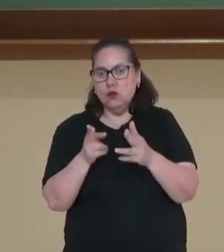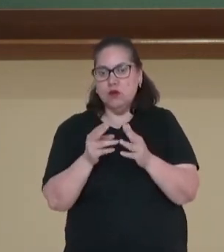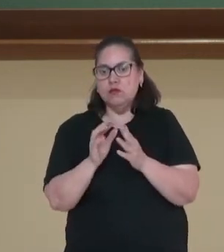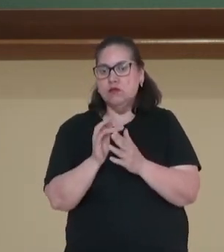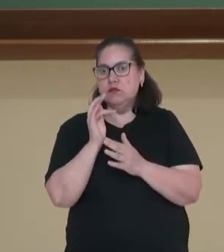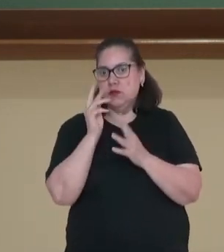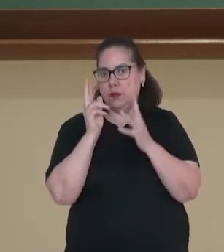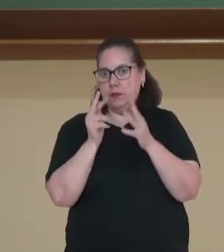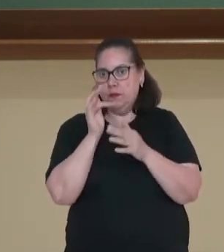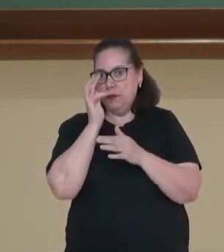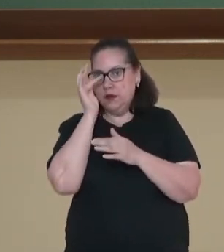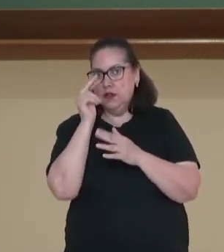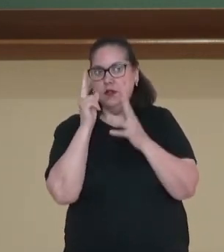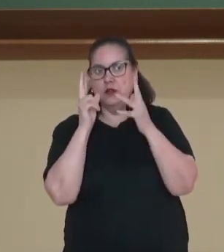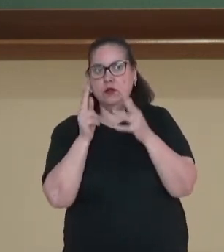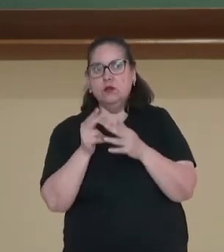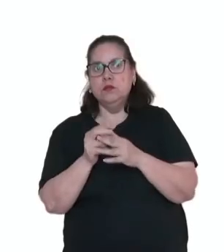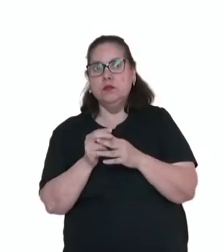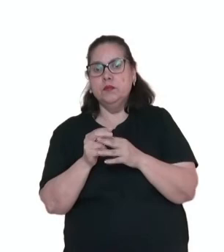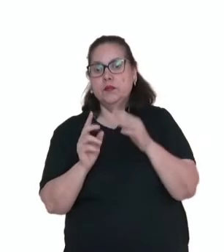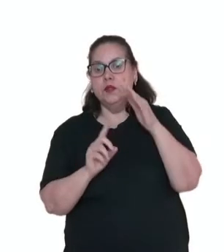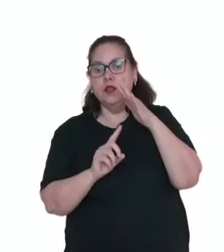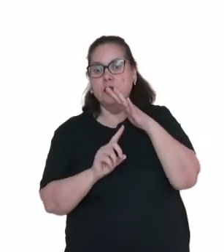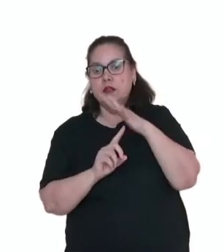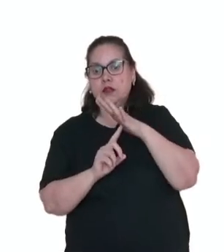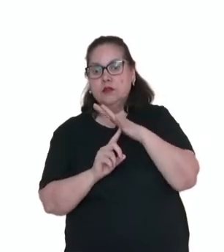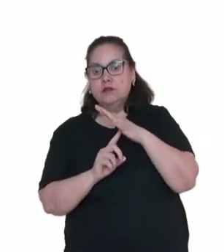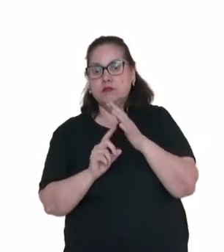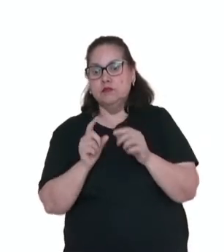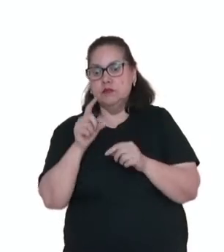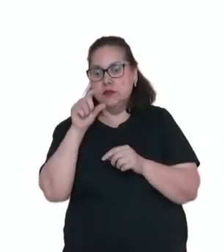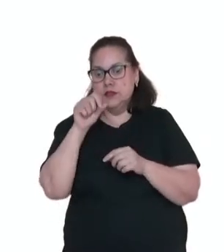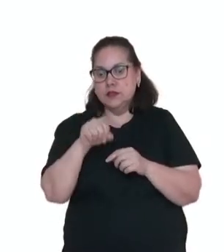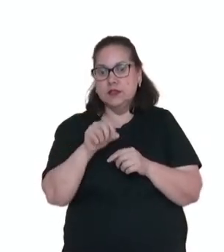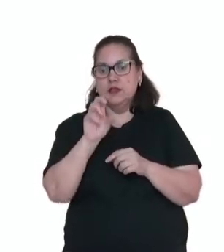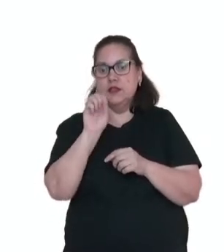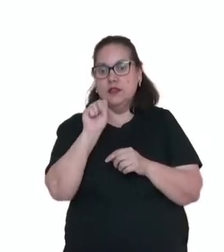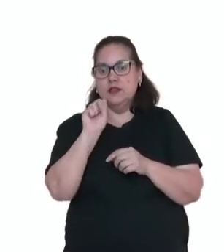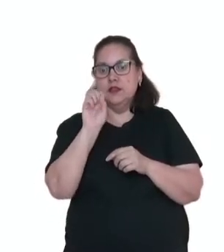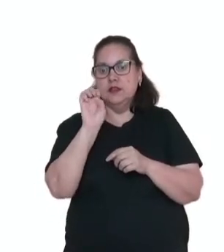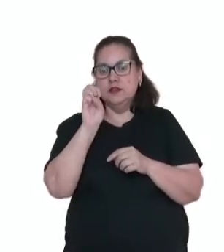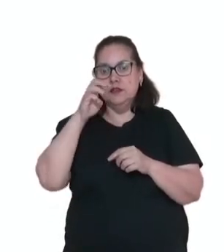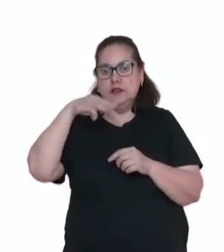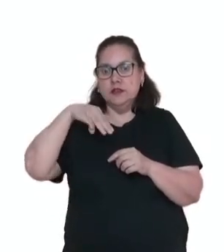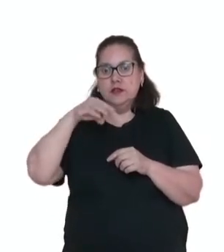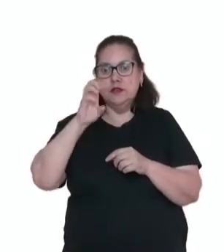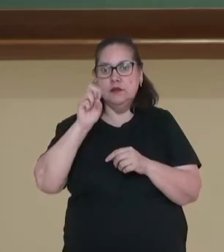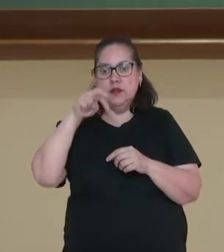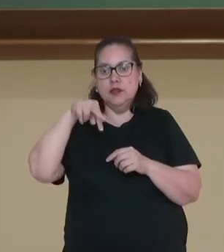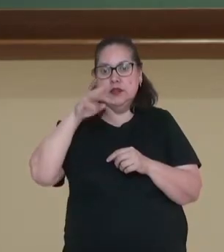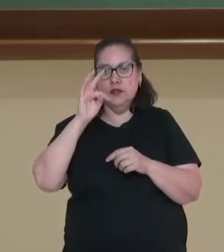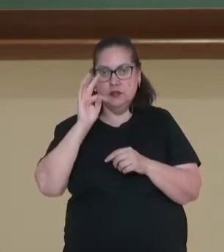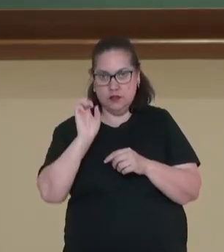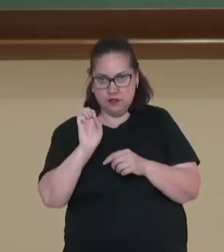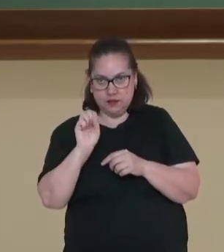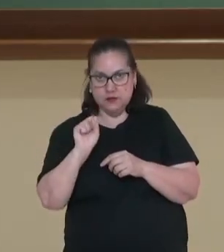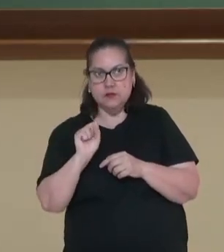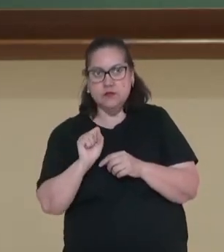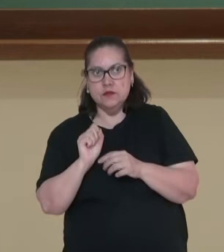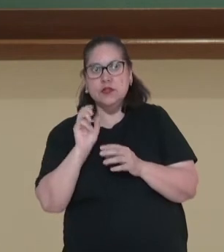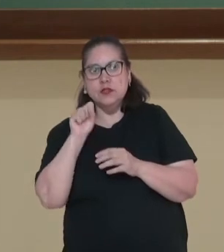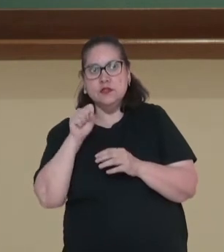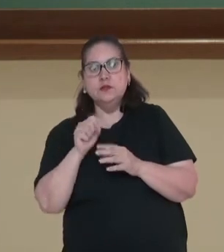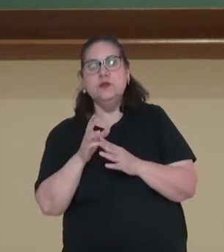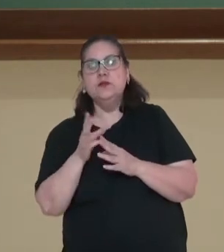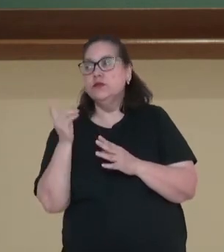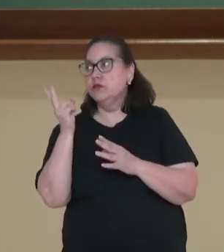planta? Bom, o pinhão e a castanha do Pará são sementes, tá? Então sim, elas provêm dos óvulos fecundados. E uma